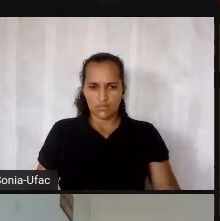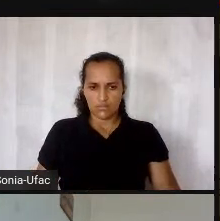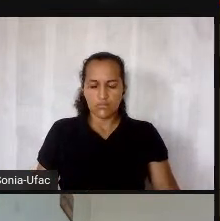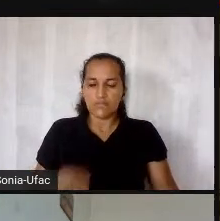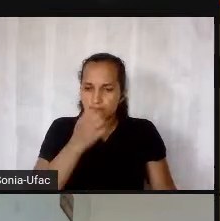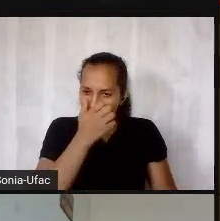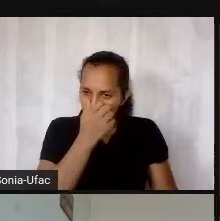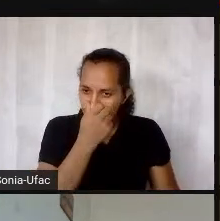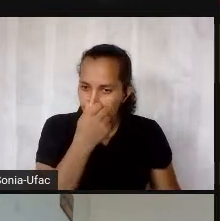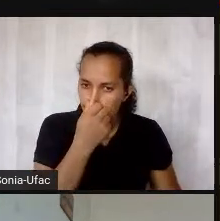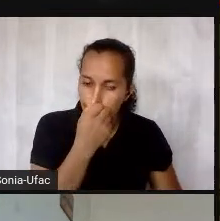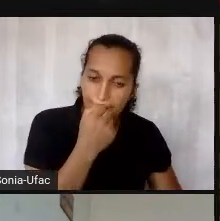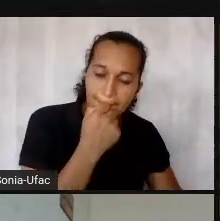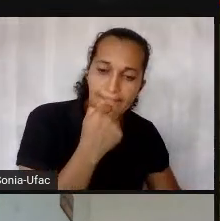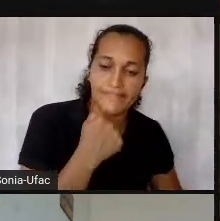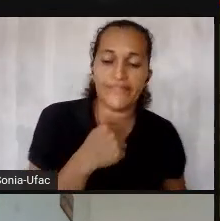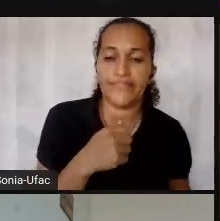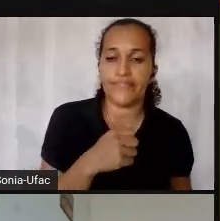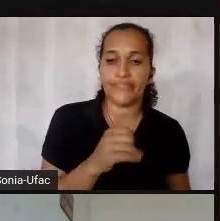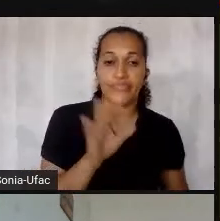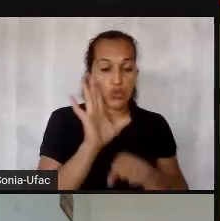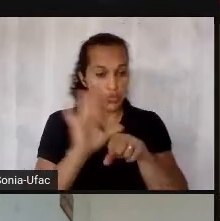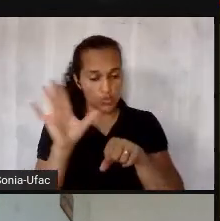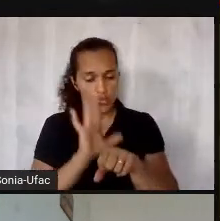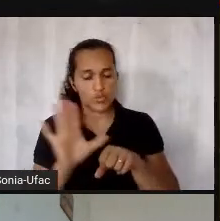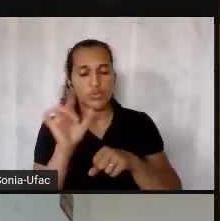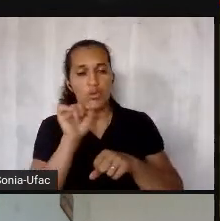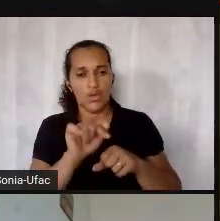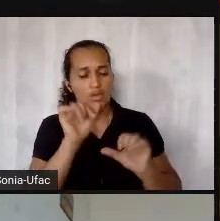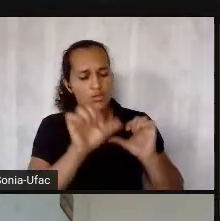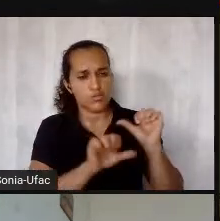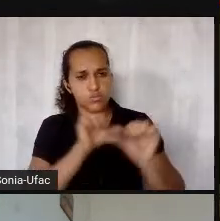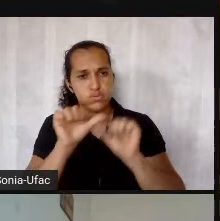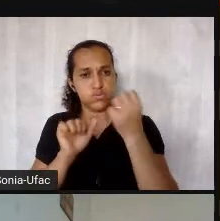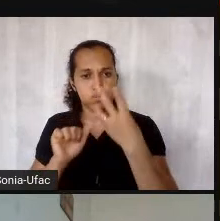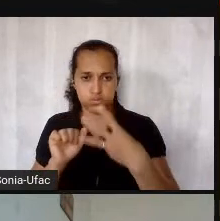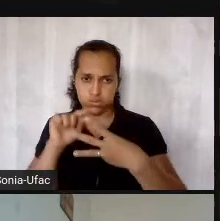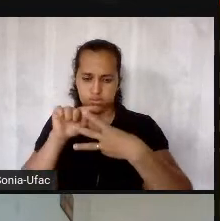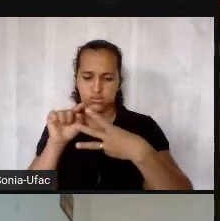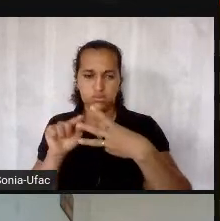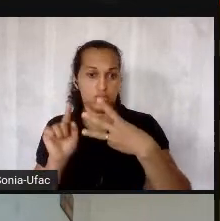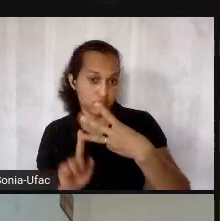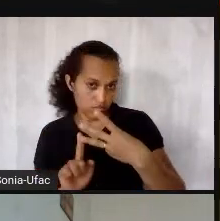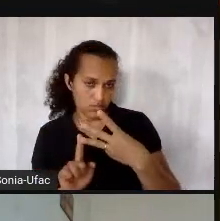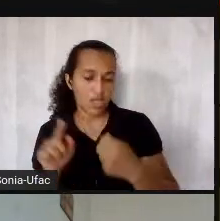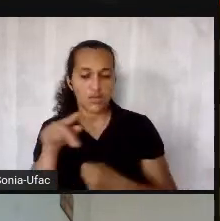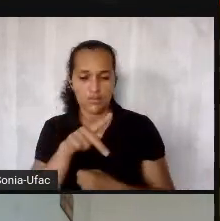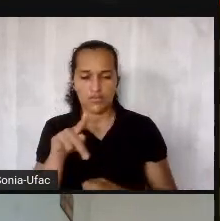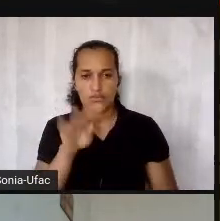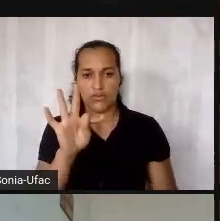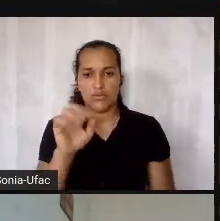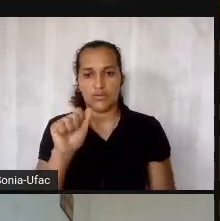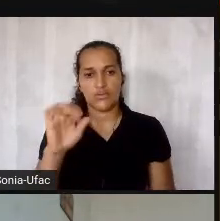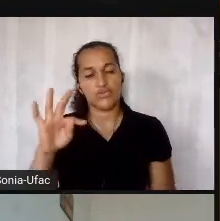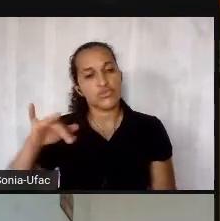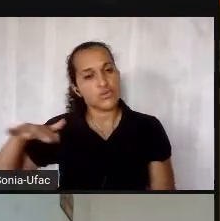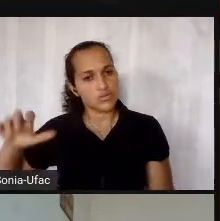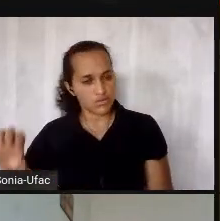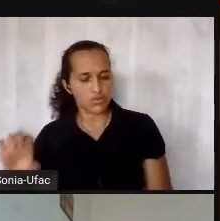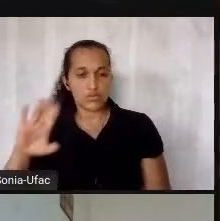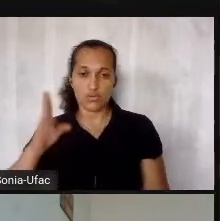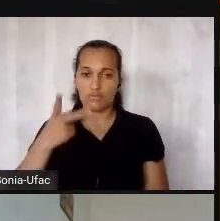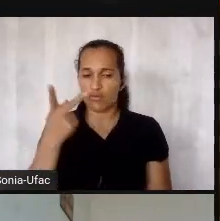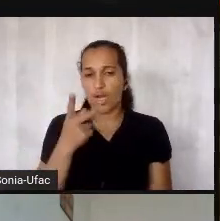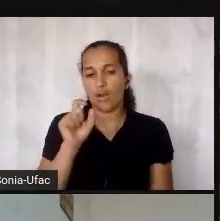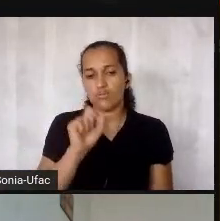o curso, ele passou por três grandes reformulações. A professora Tatiane já falou da